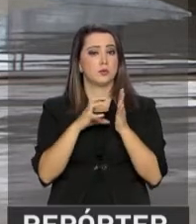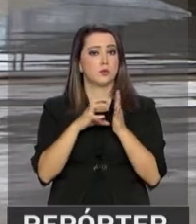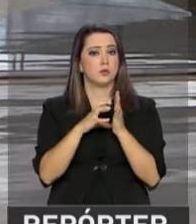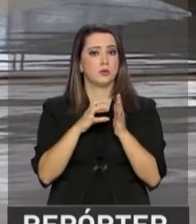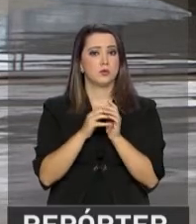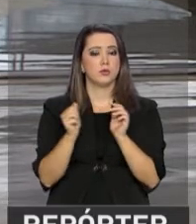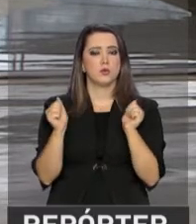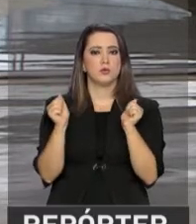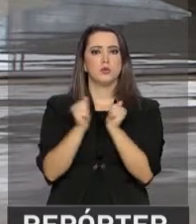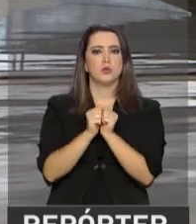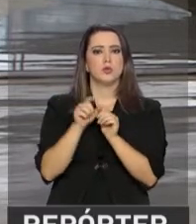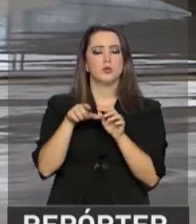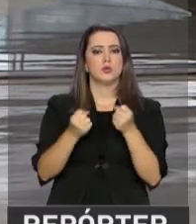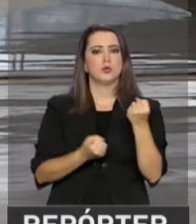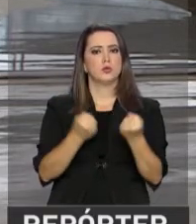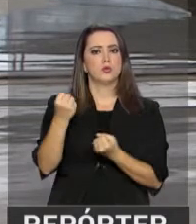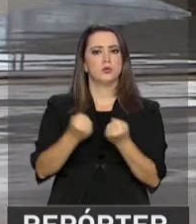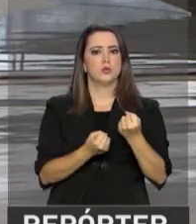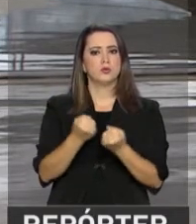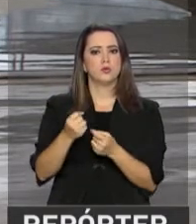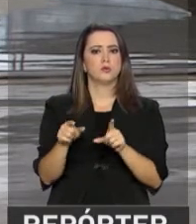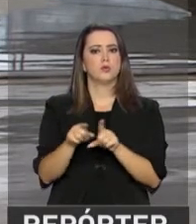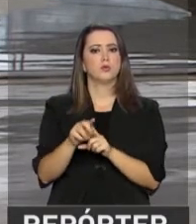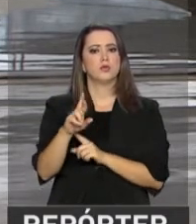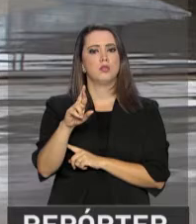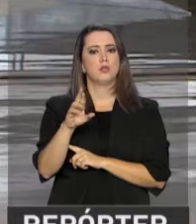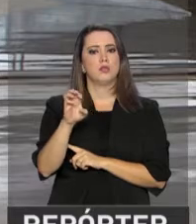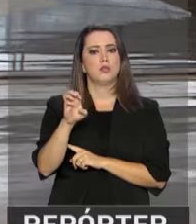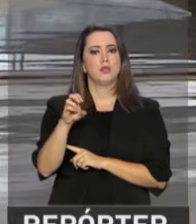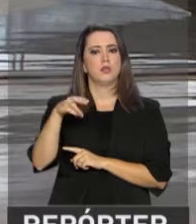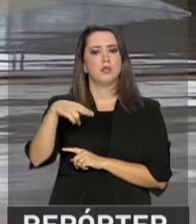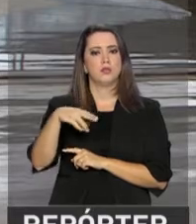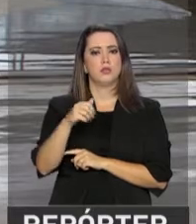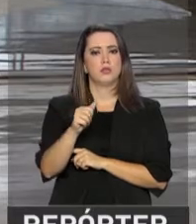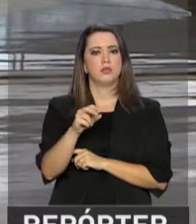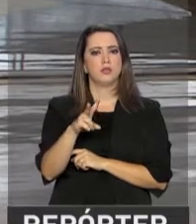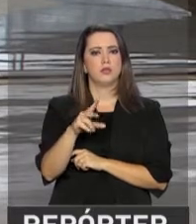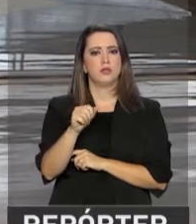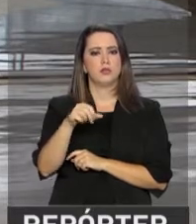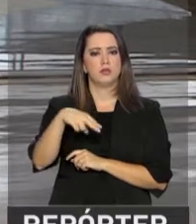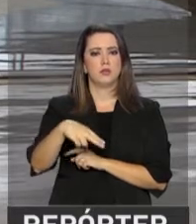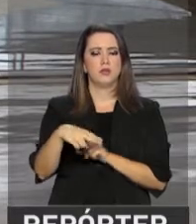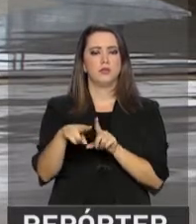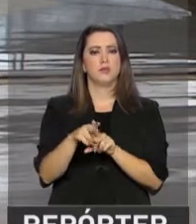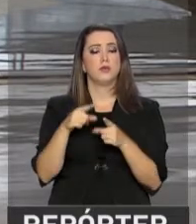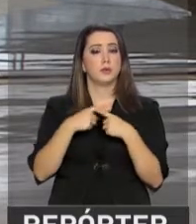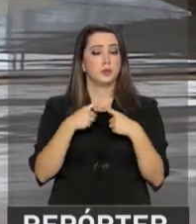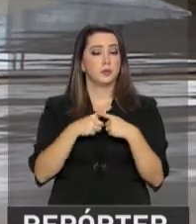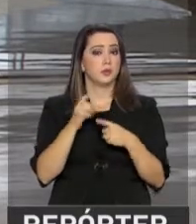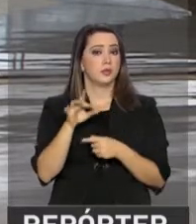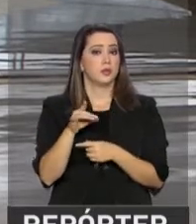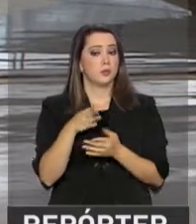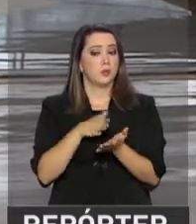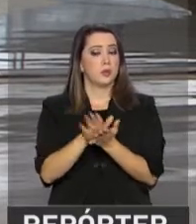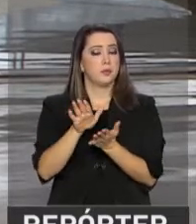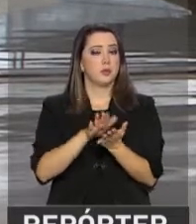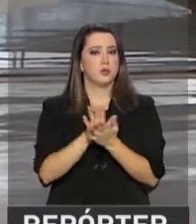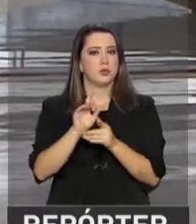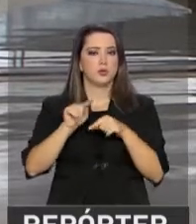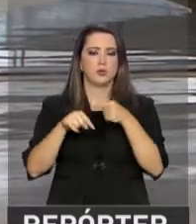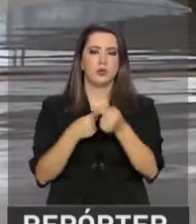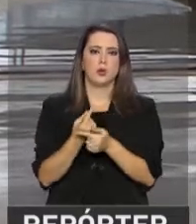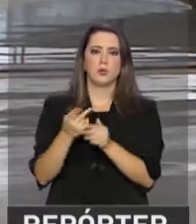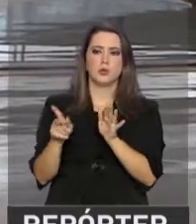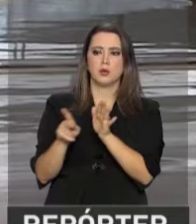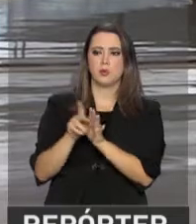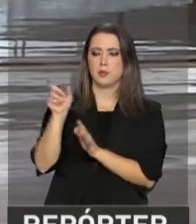registro nacional de veículos automotores renavam esse procedimento é necessário já que o documento só é expedido após o